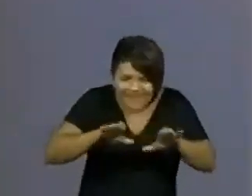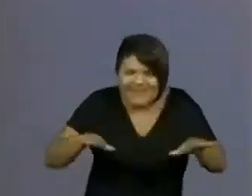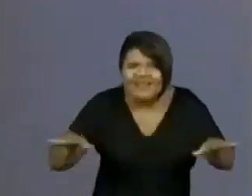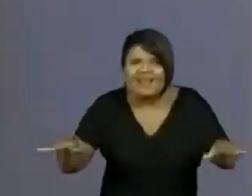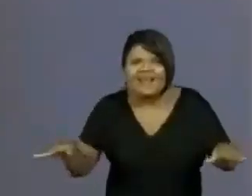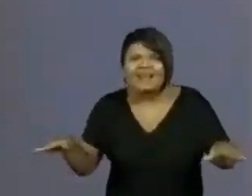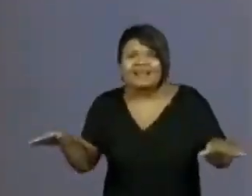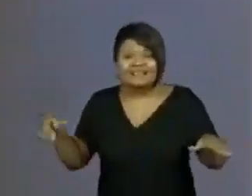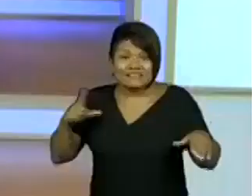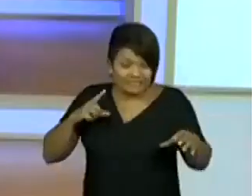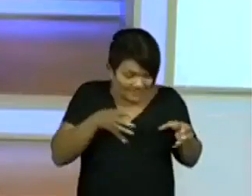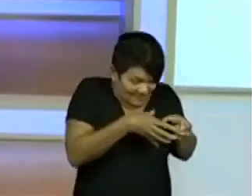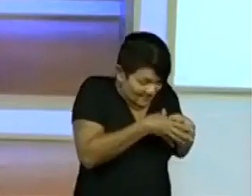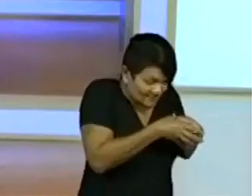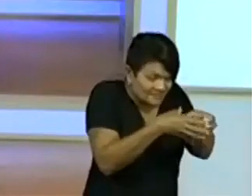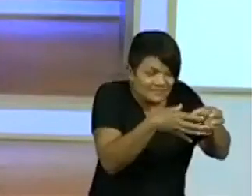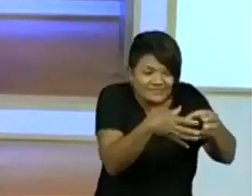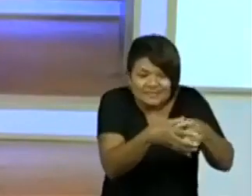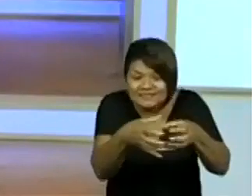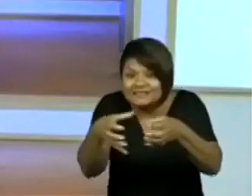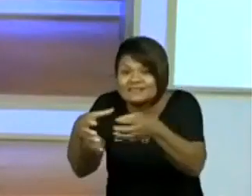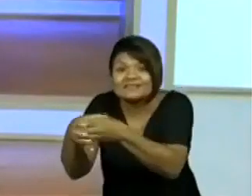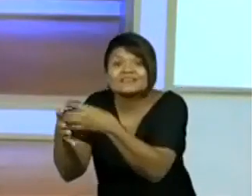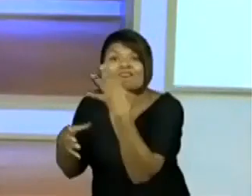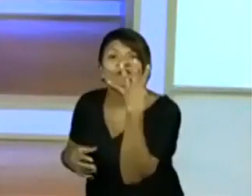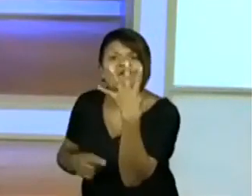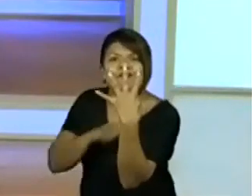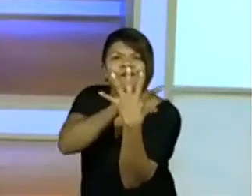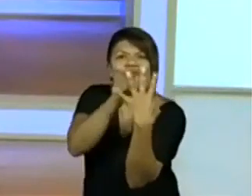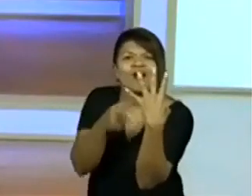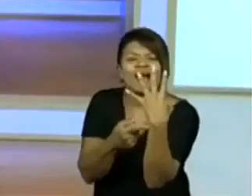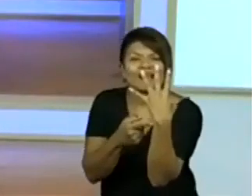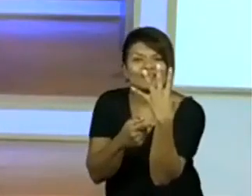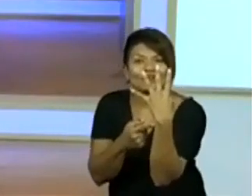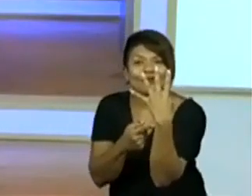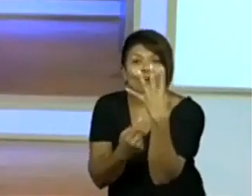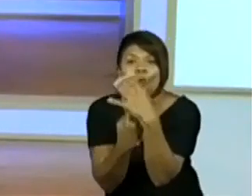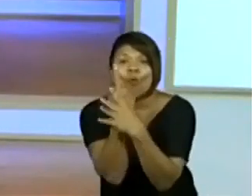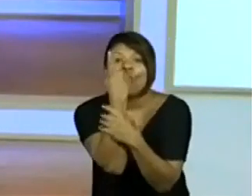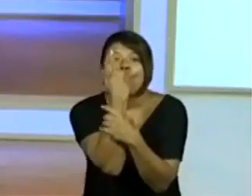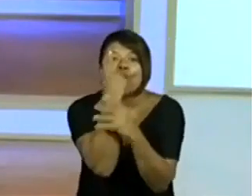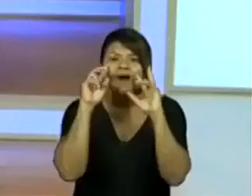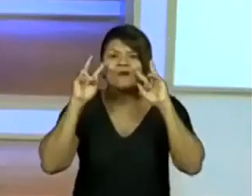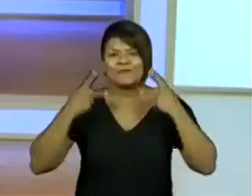4 povos de uma mesma nação, a nação humana.